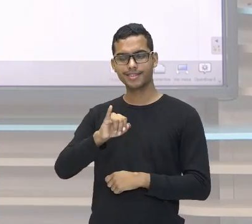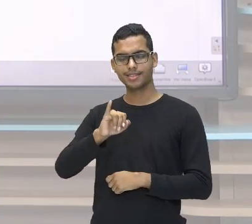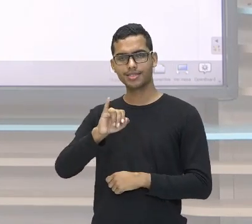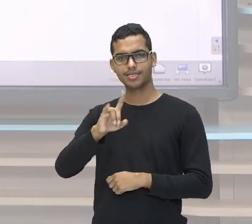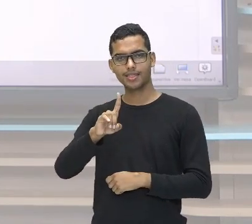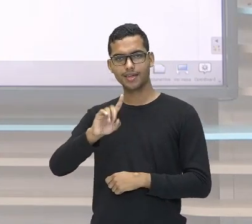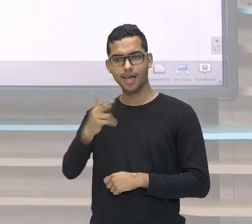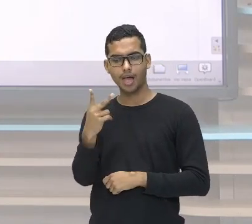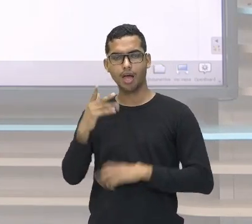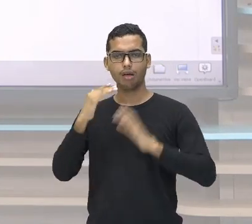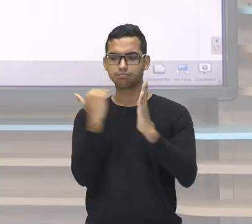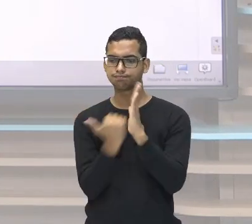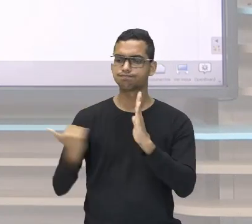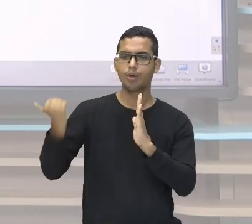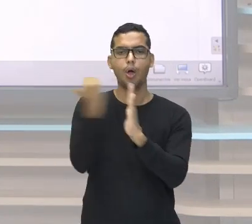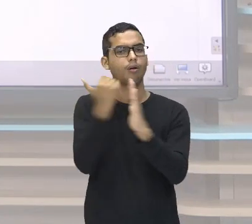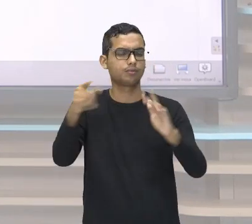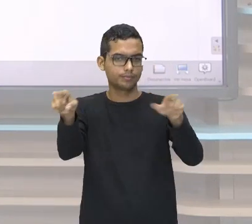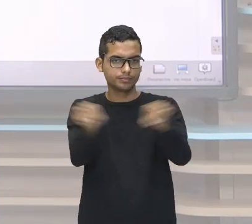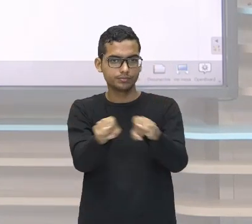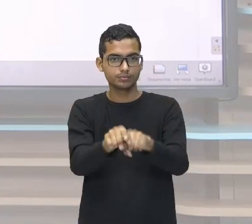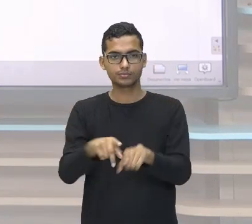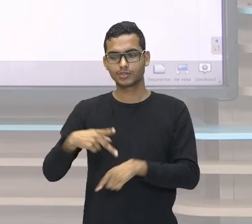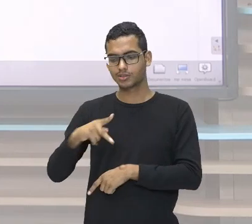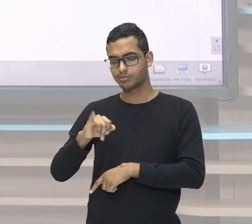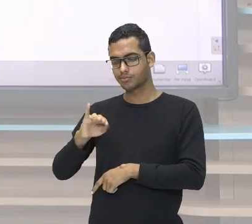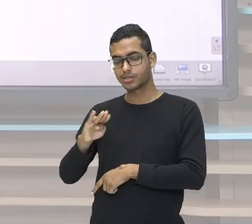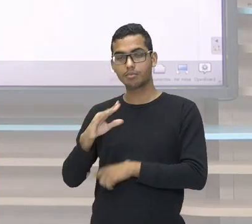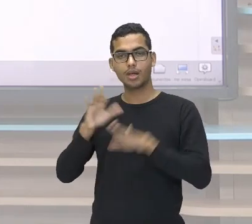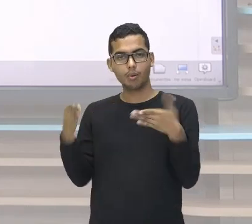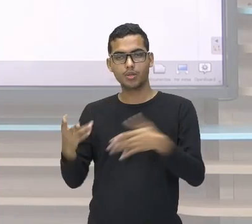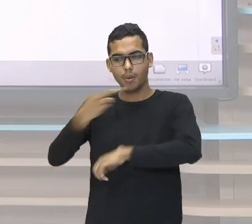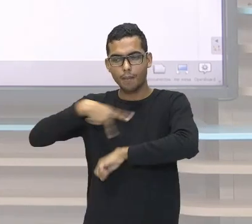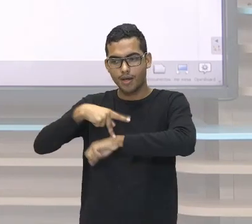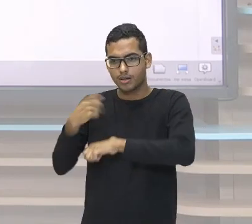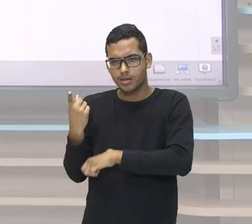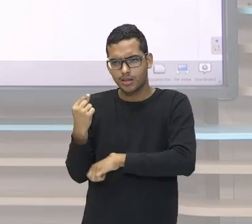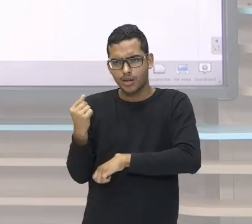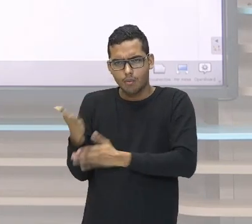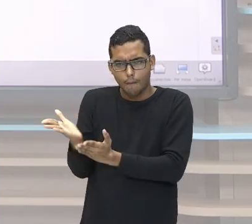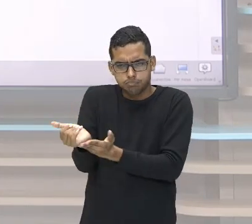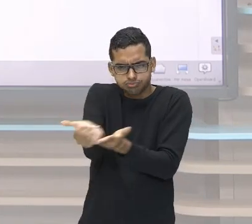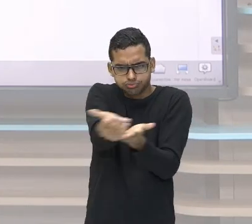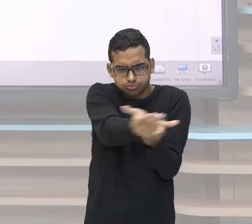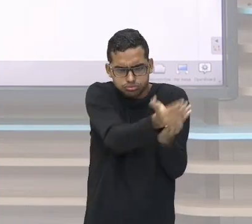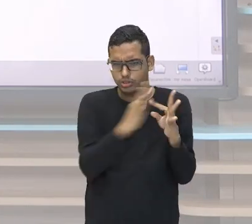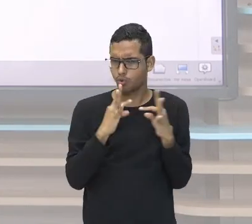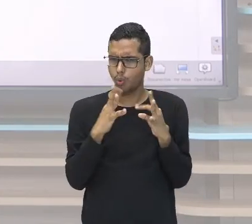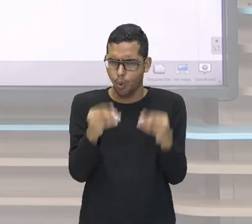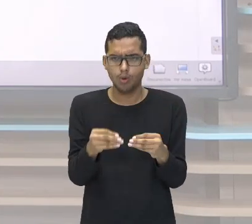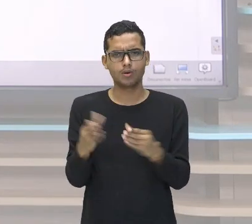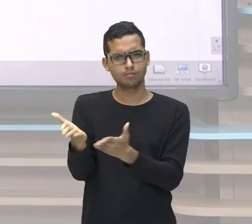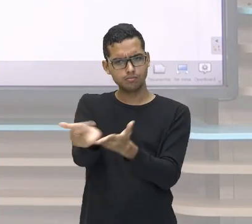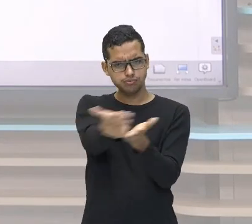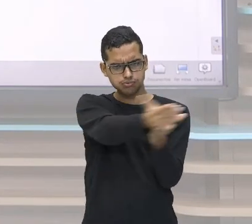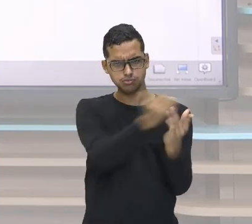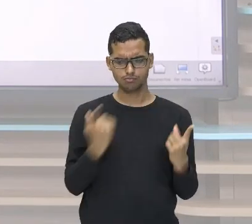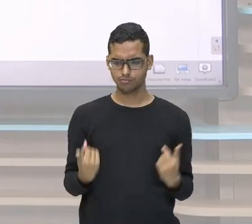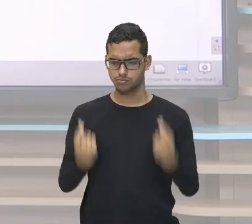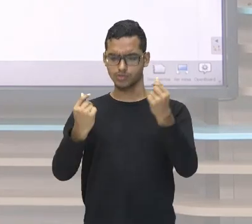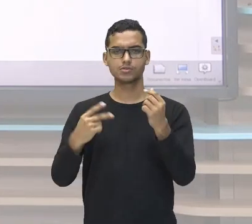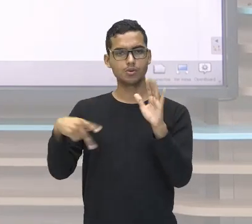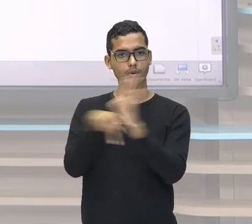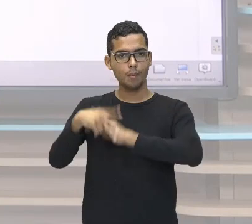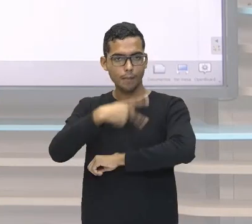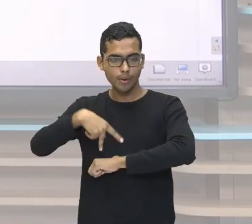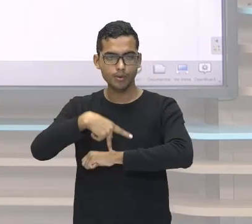lá, PIB, a riqueza toda de um país, em matéria, em serviços, etc. Todo o dinheiro.